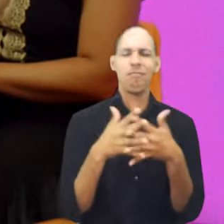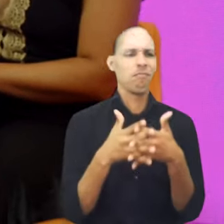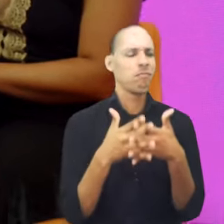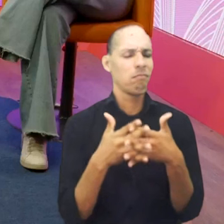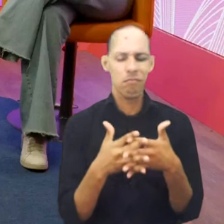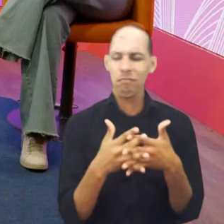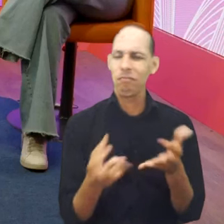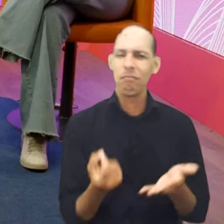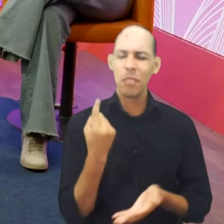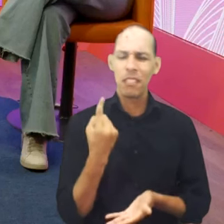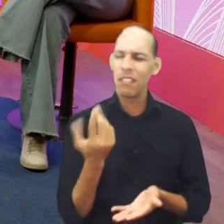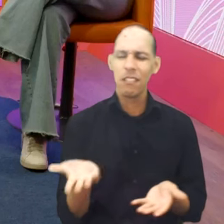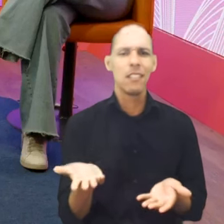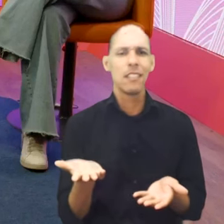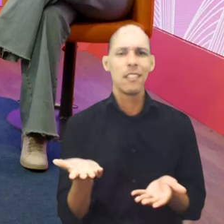né? Para que lado que...